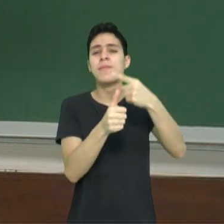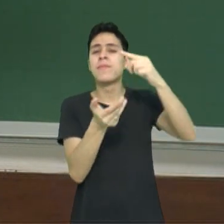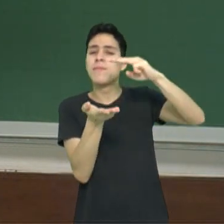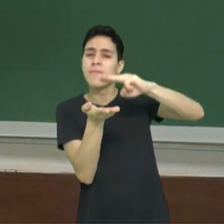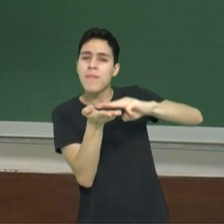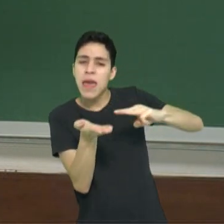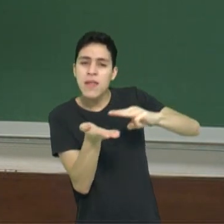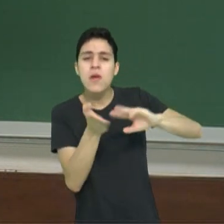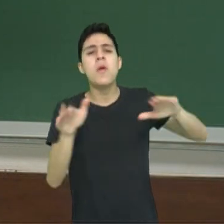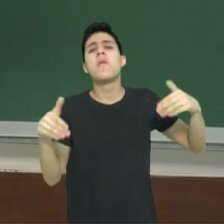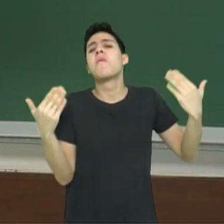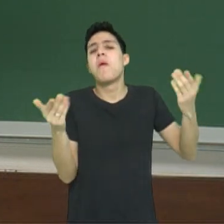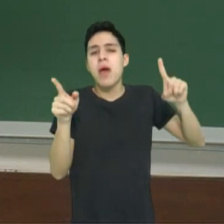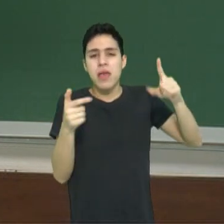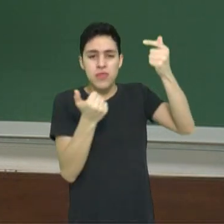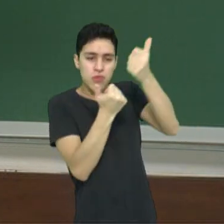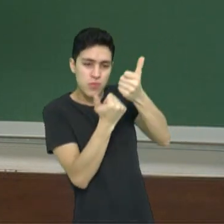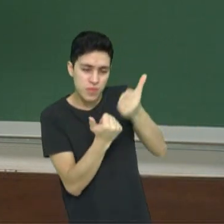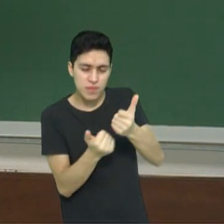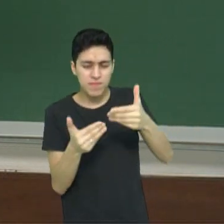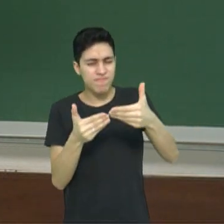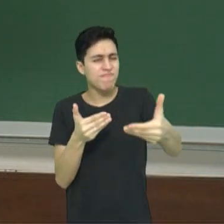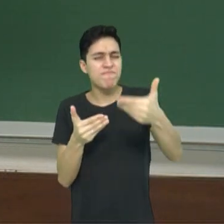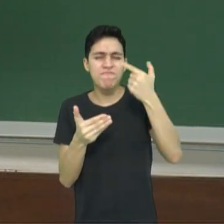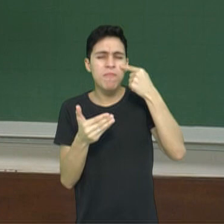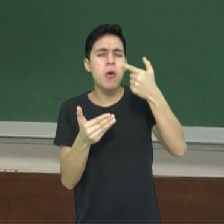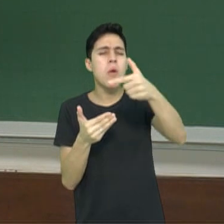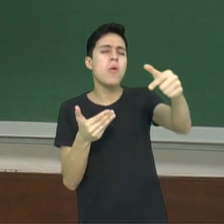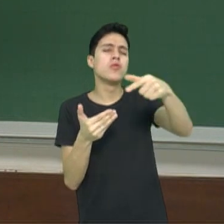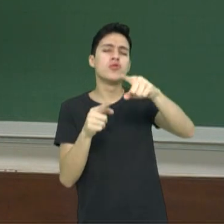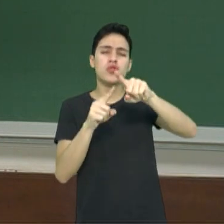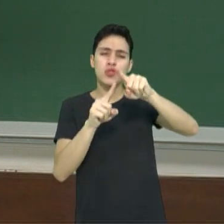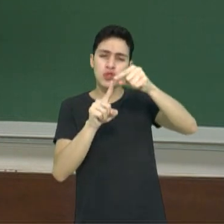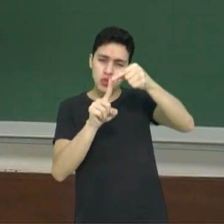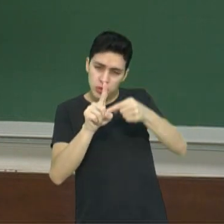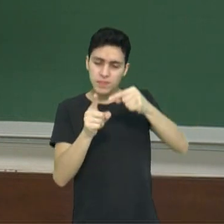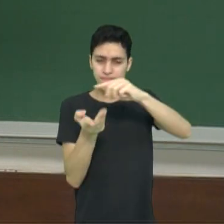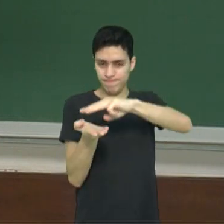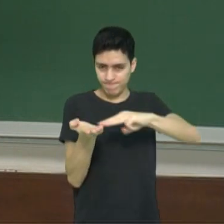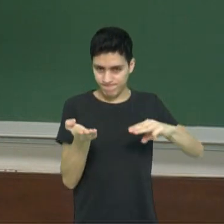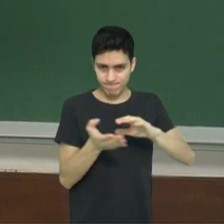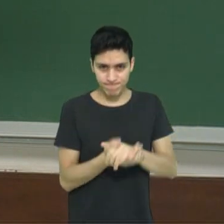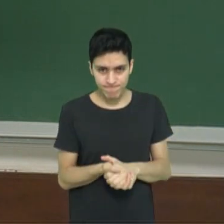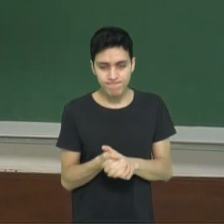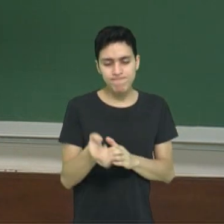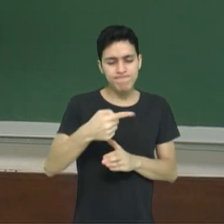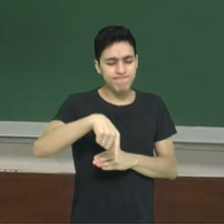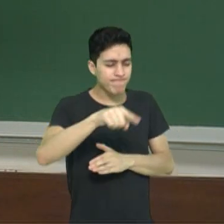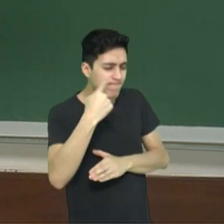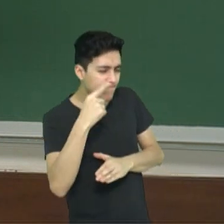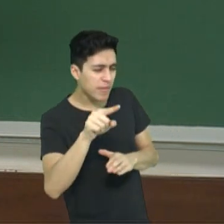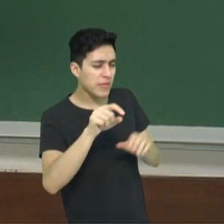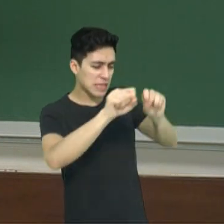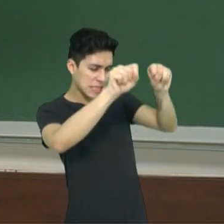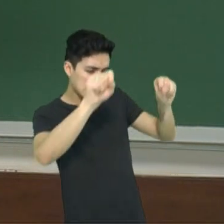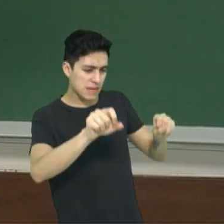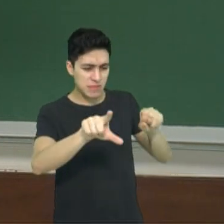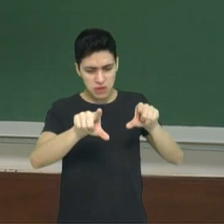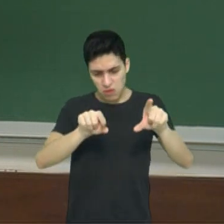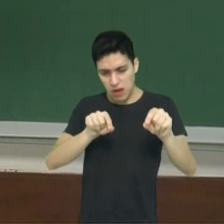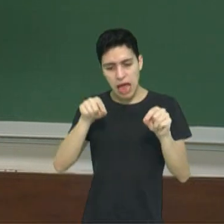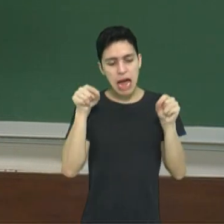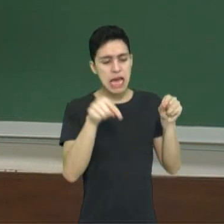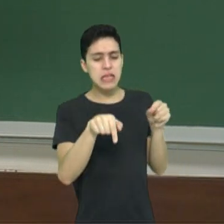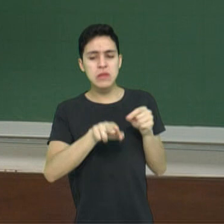da substituição. Depois vocês vão ver outros métodos, tá bom? E daí você vai chegar num sistema e vai escolher. Opa, esse eu